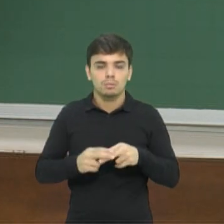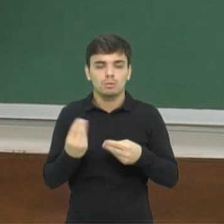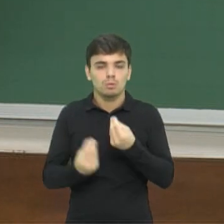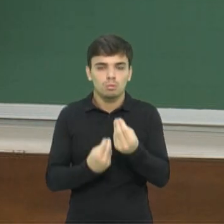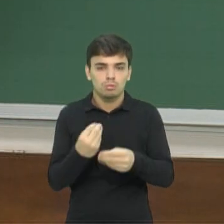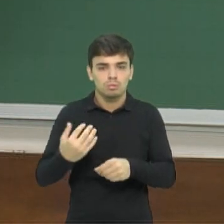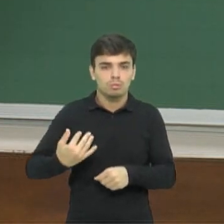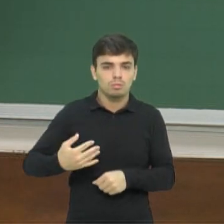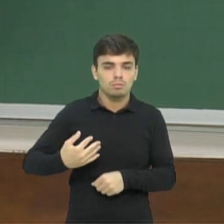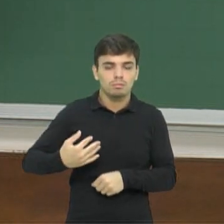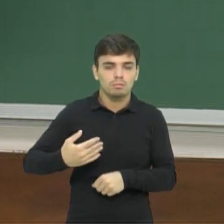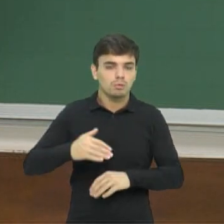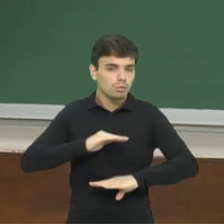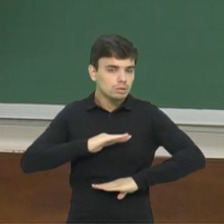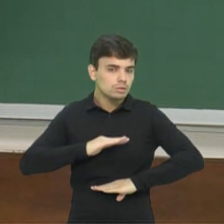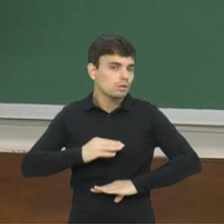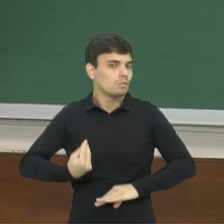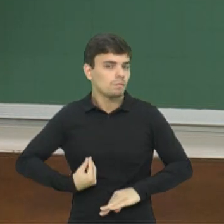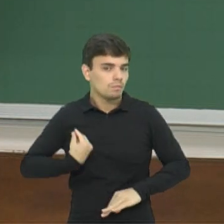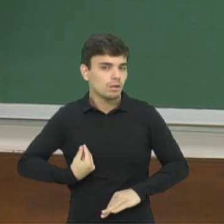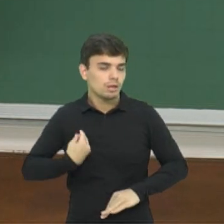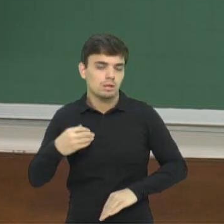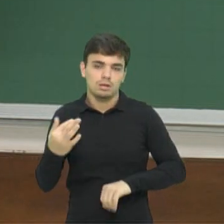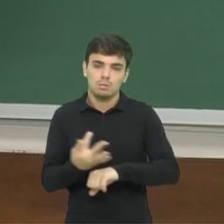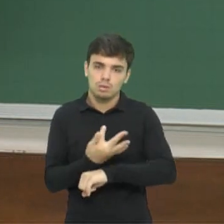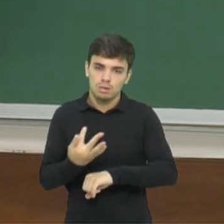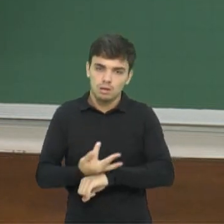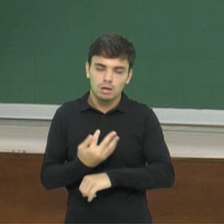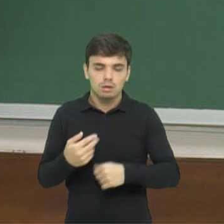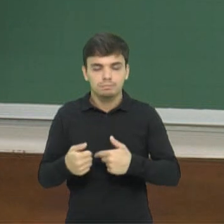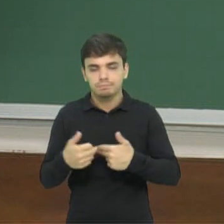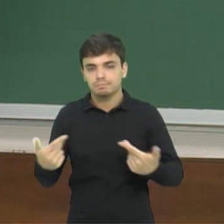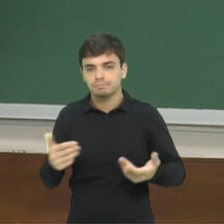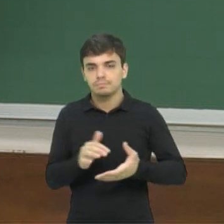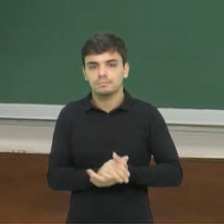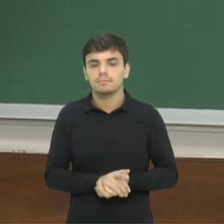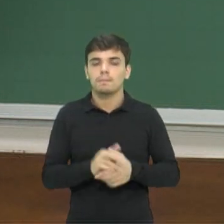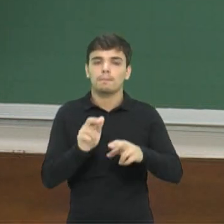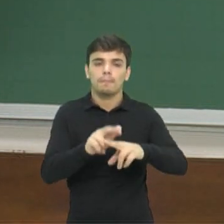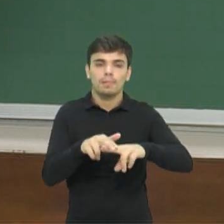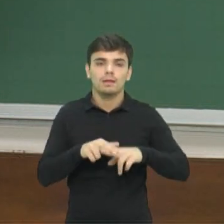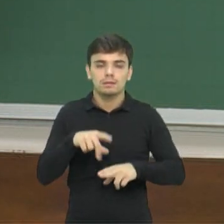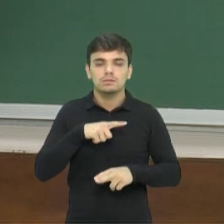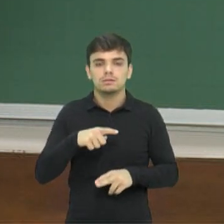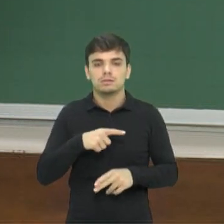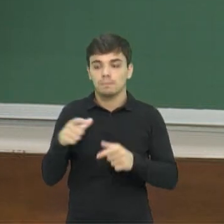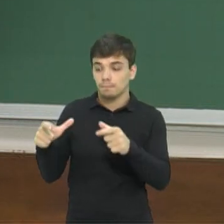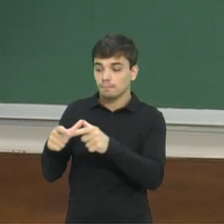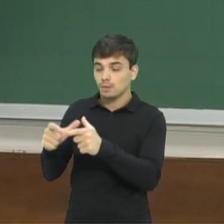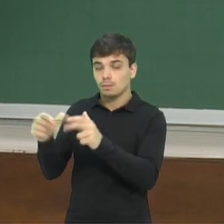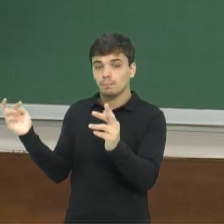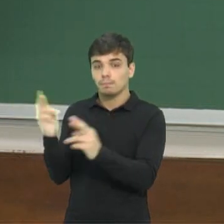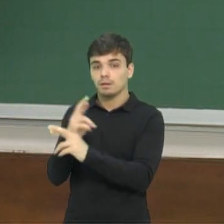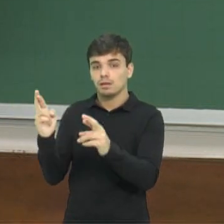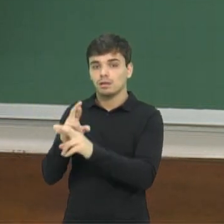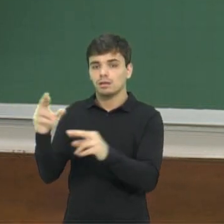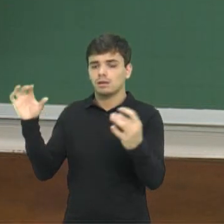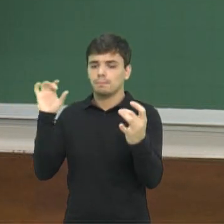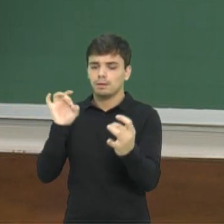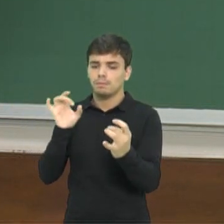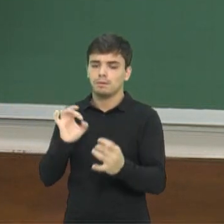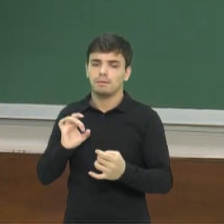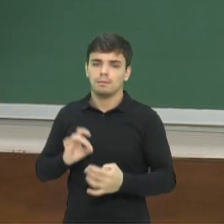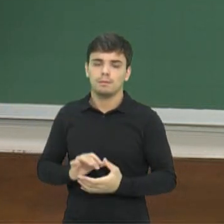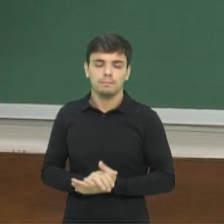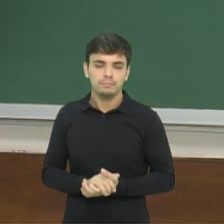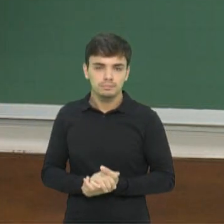então para perpetuar a vida na forma de reprodução. E aí a gente tinha a maior parte das relações interespecíficas, que a